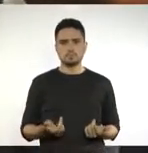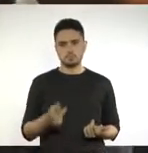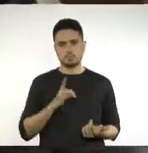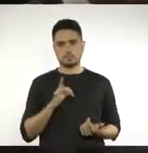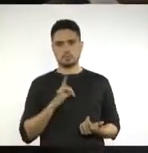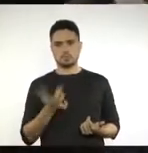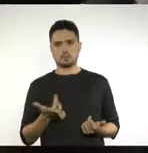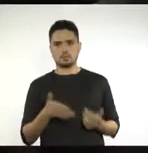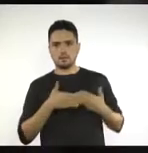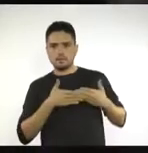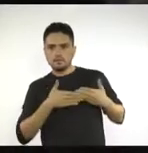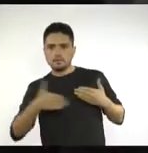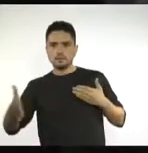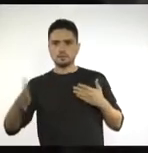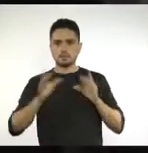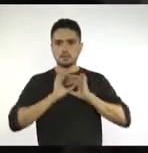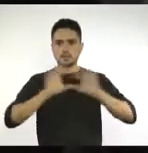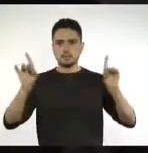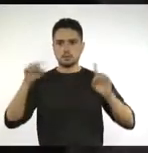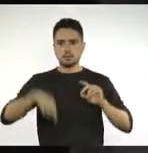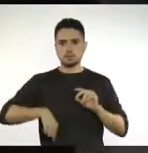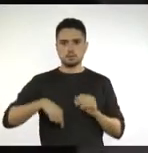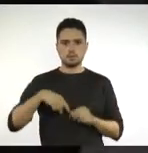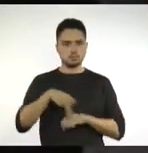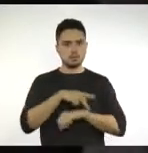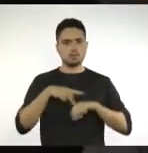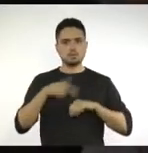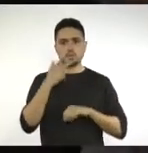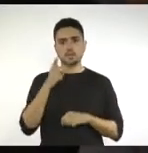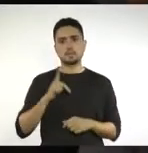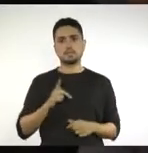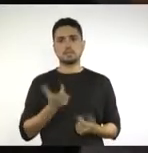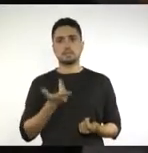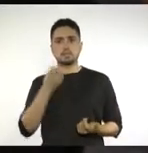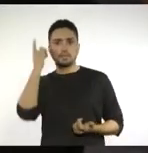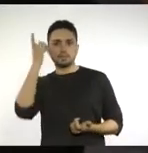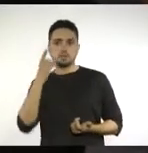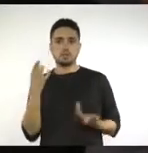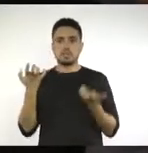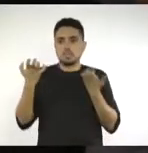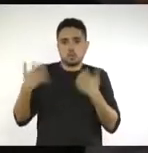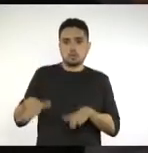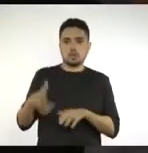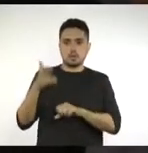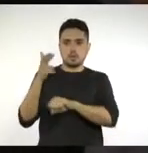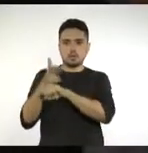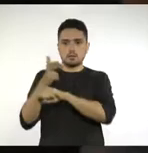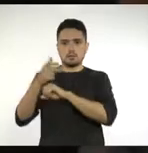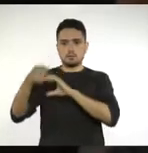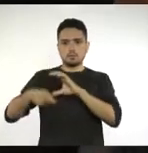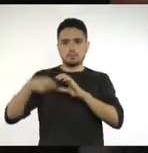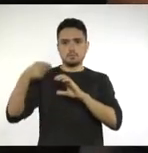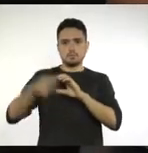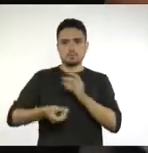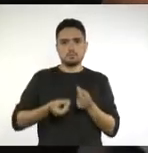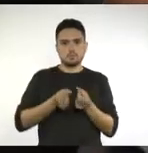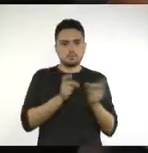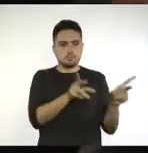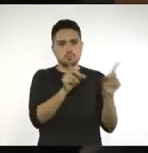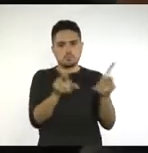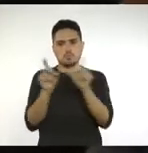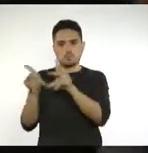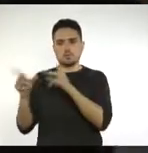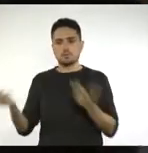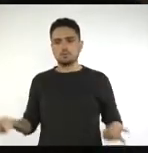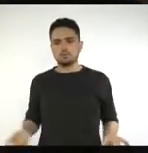país, existir parlamentar que defenda a obstrução da divulgação do que acontece no próprio plenário. Então, senhor presidente, concordo